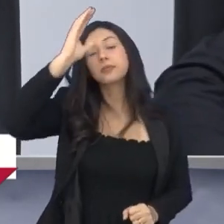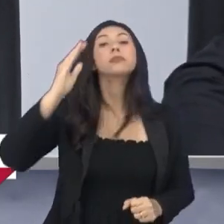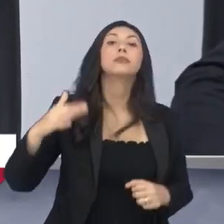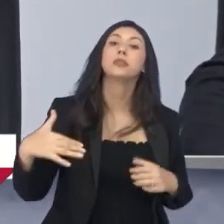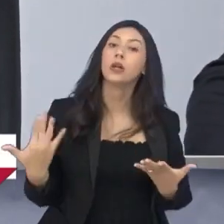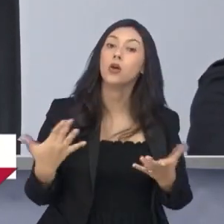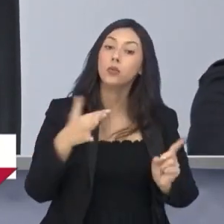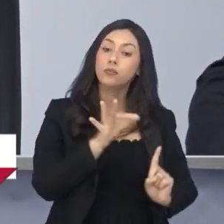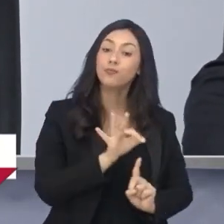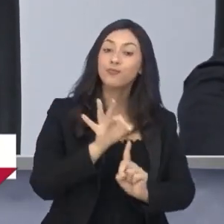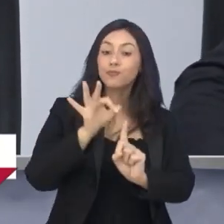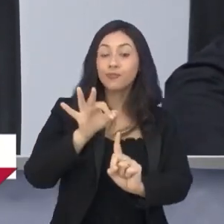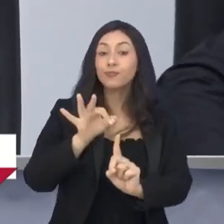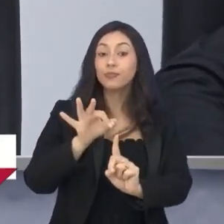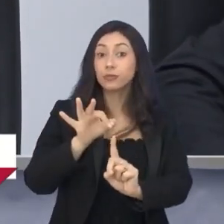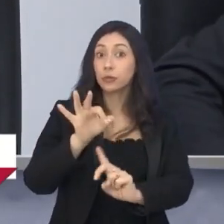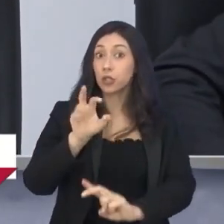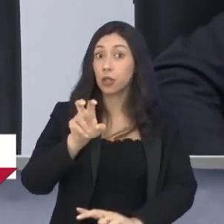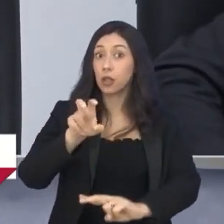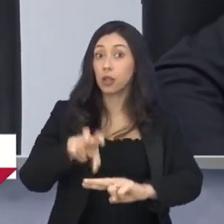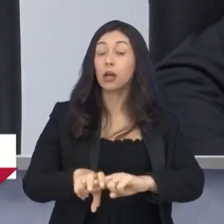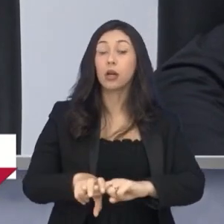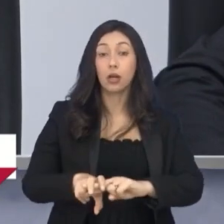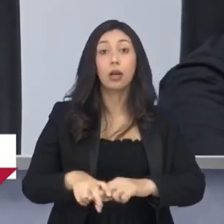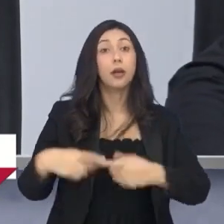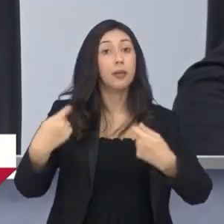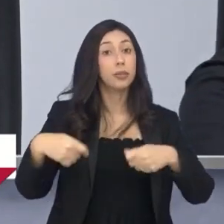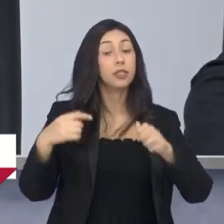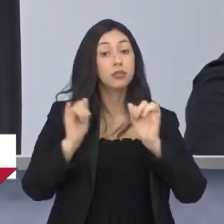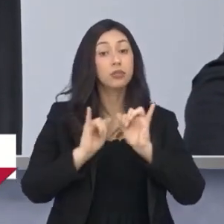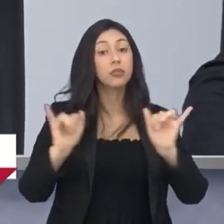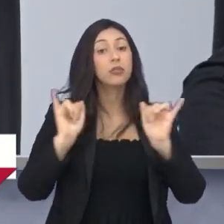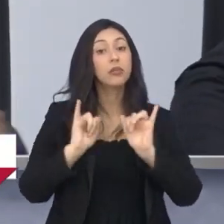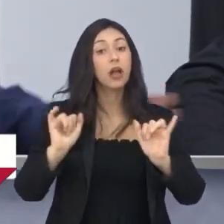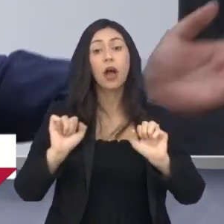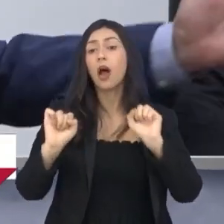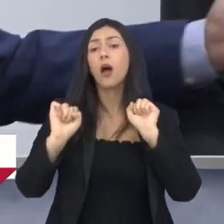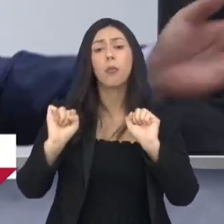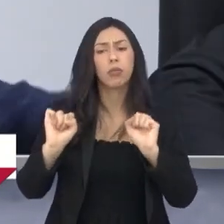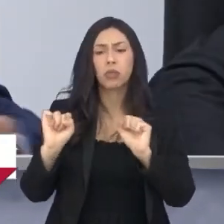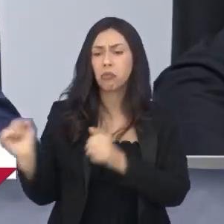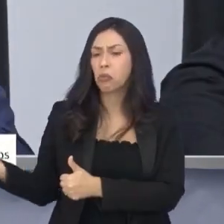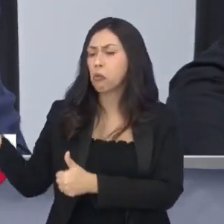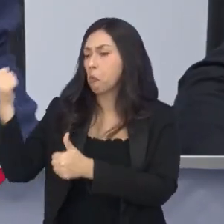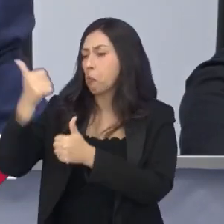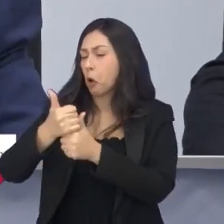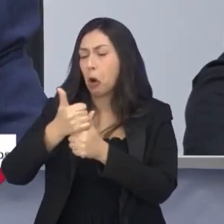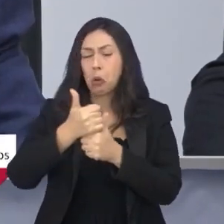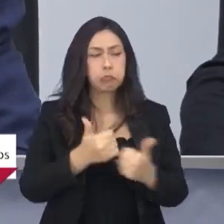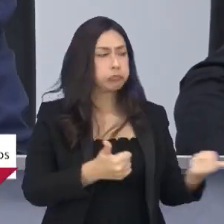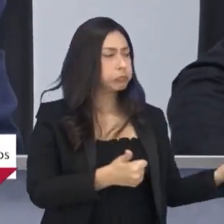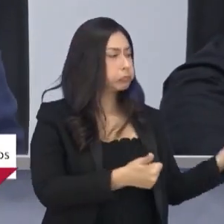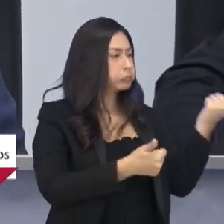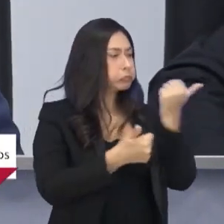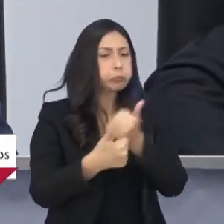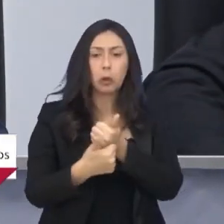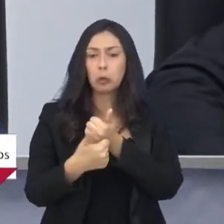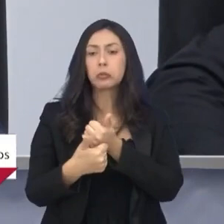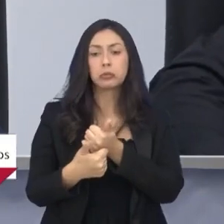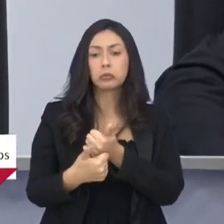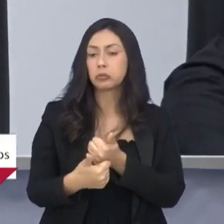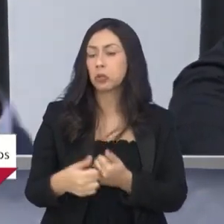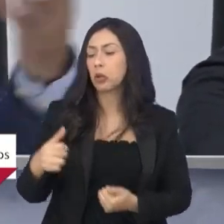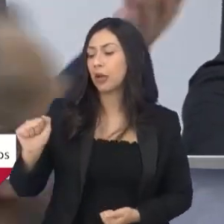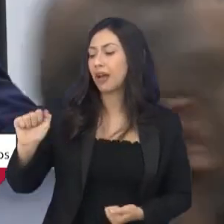aqui uma cadeira que aliás eu eu preciso ressaltar poderia ter sido ocupada pelo Alexandre pelo Paulo por